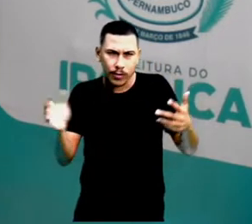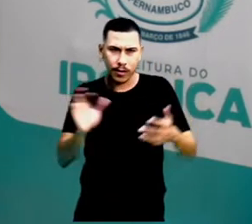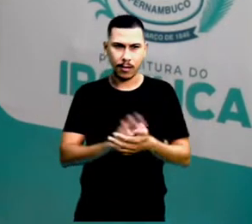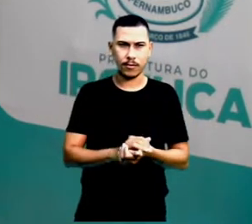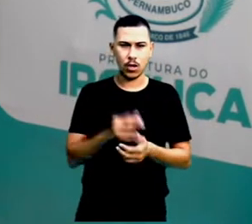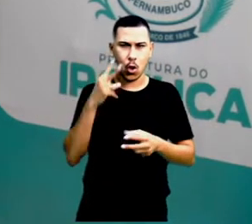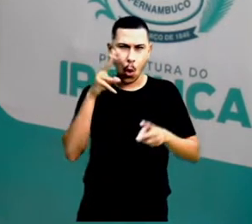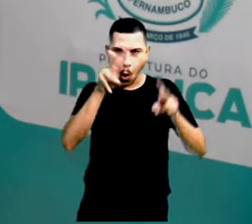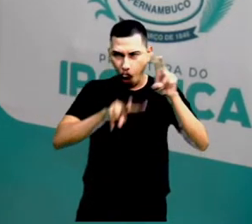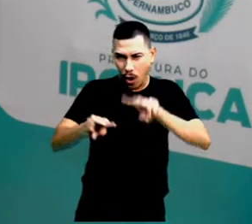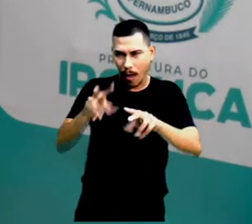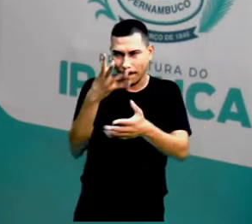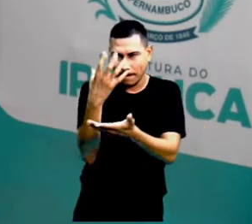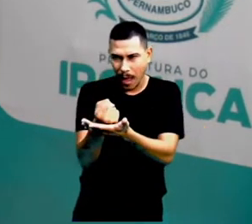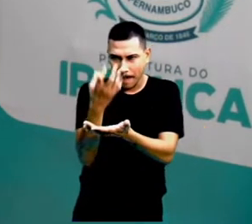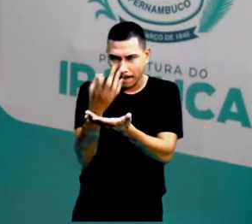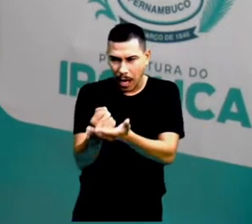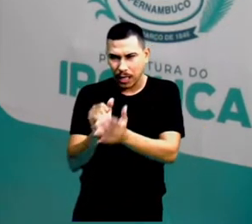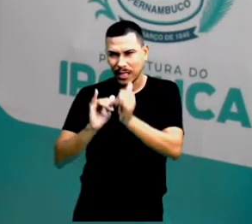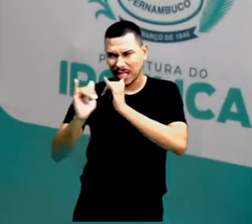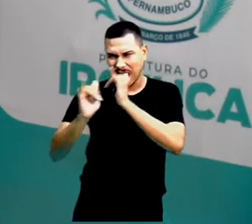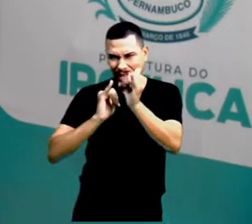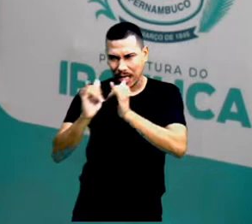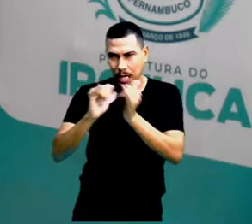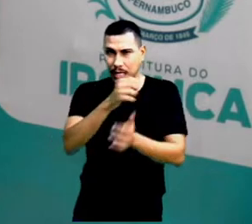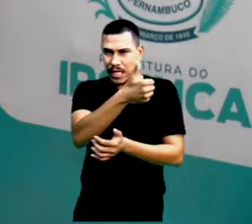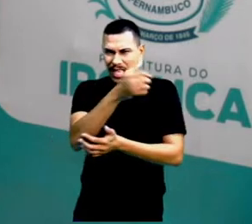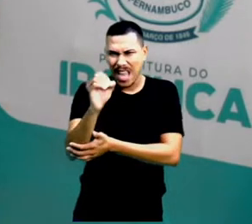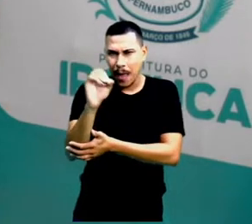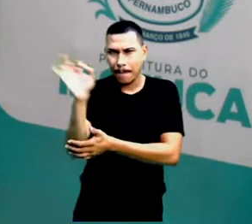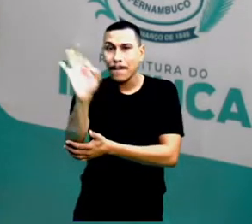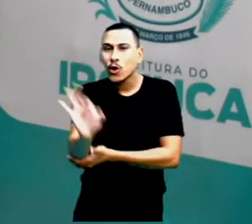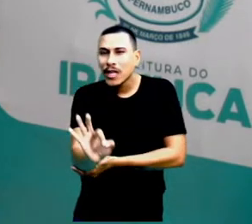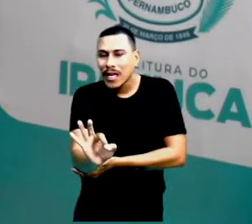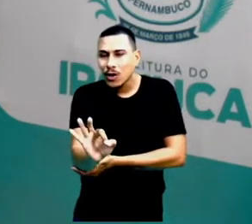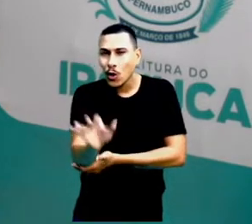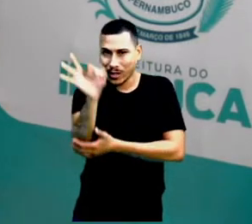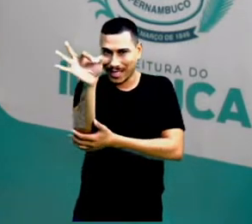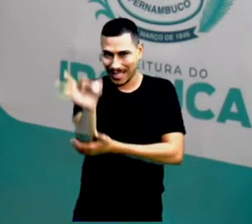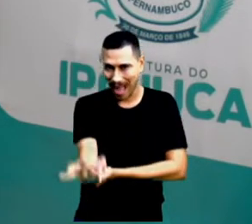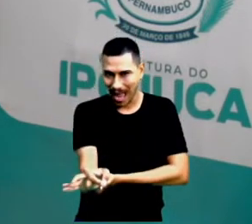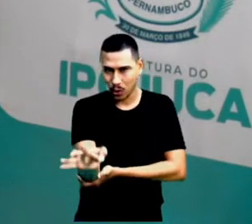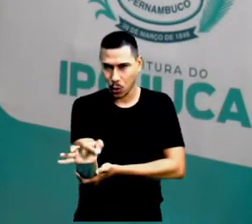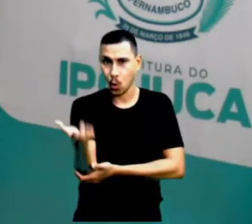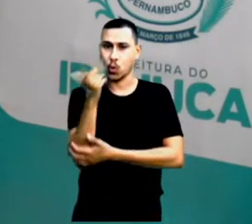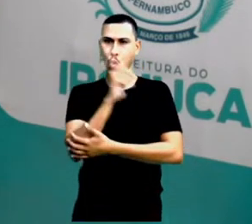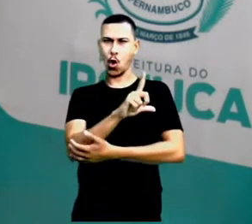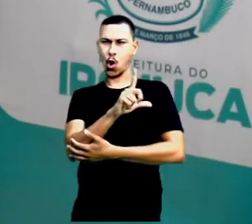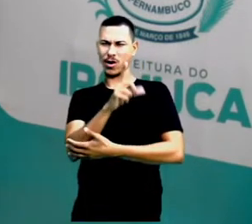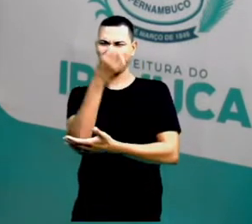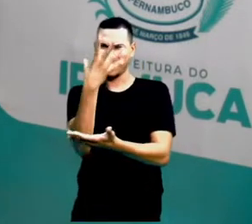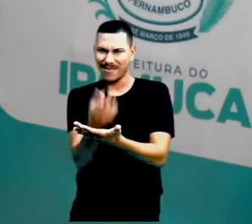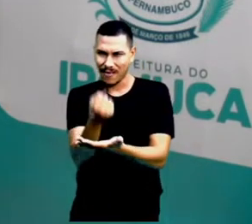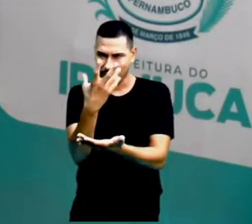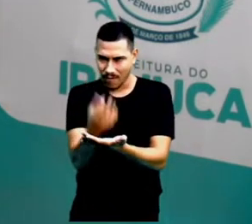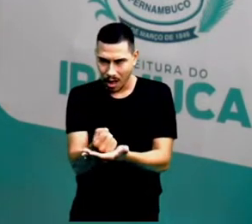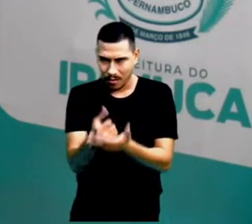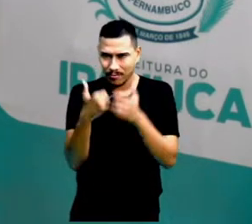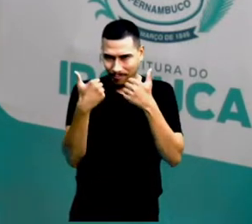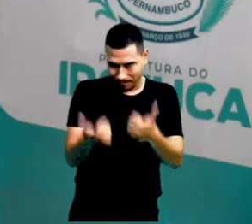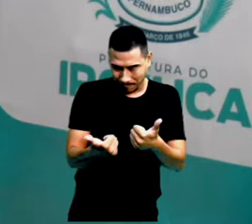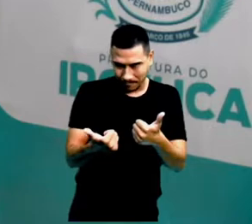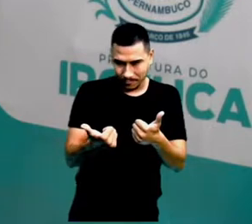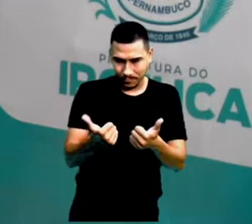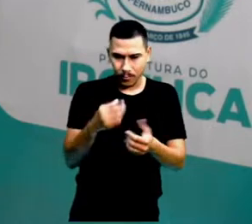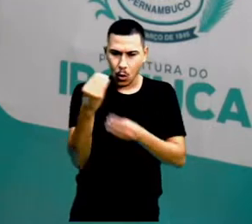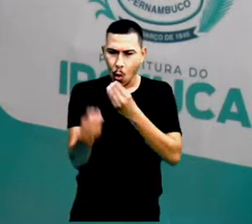desse download tiver 100%, corresponde a todo o arquivo, todo o documento.